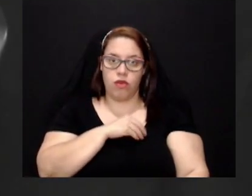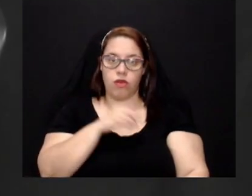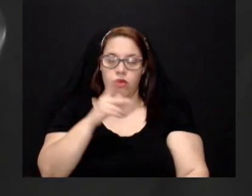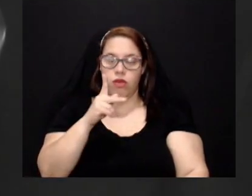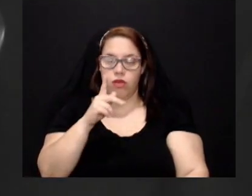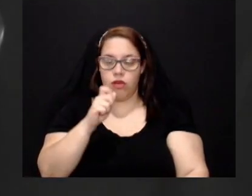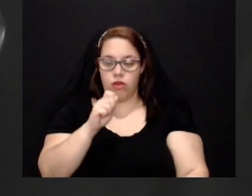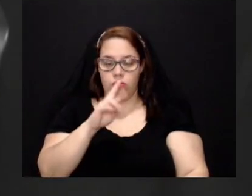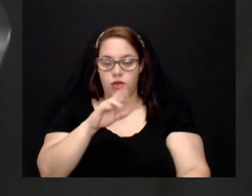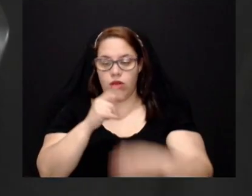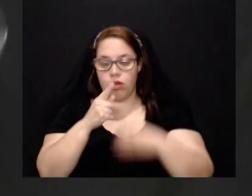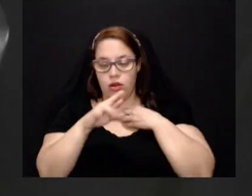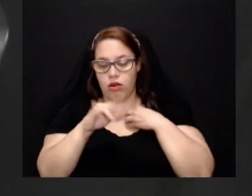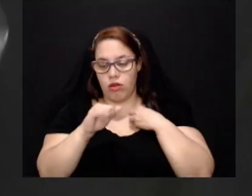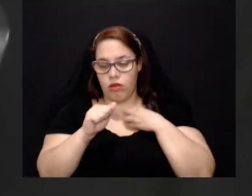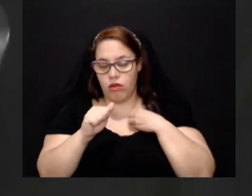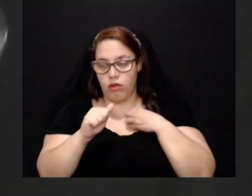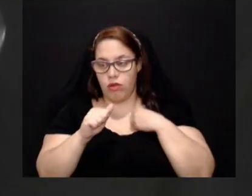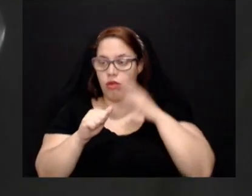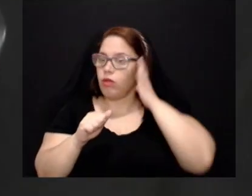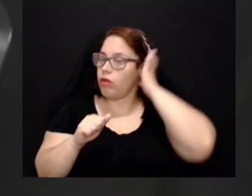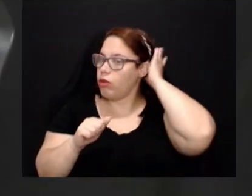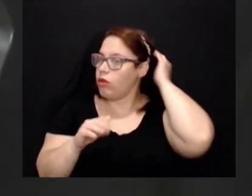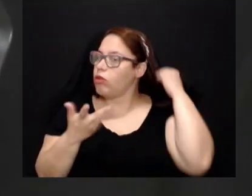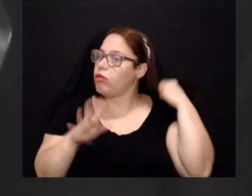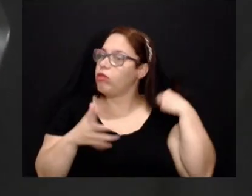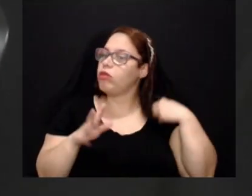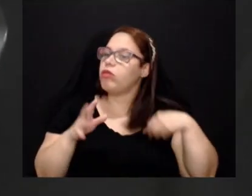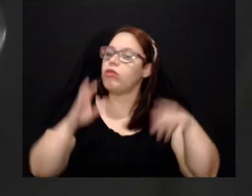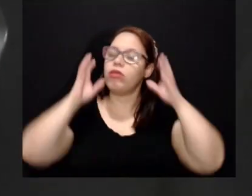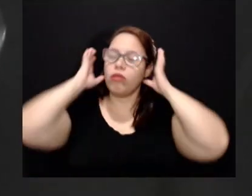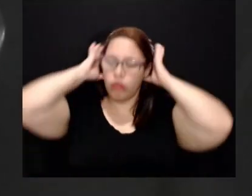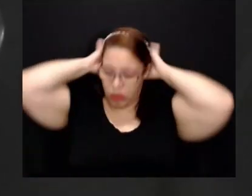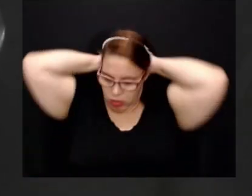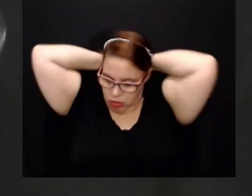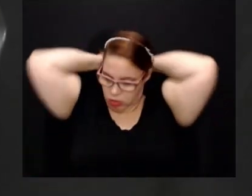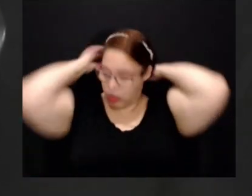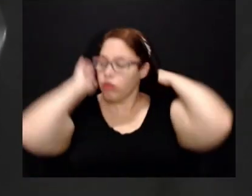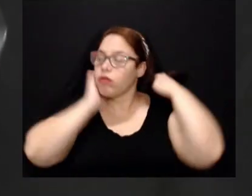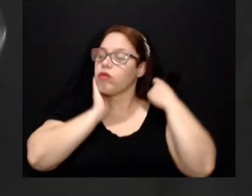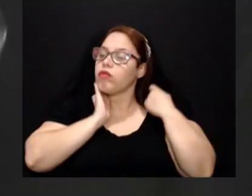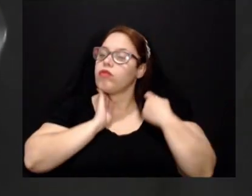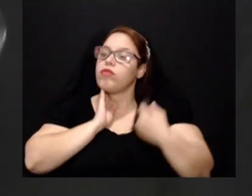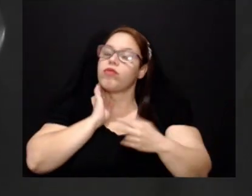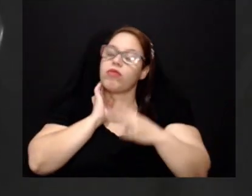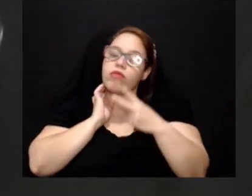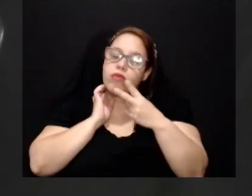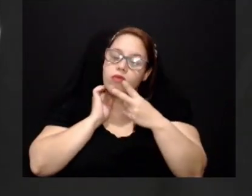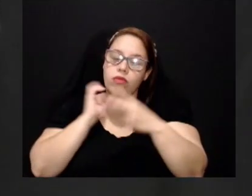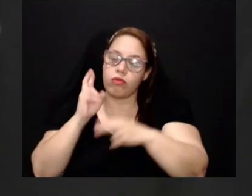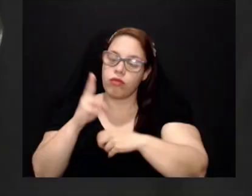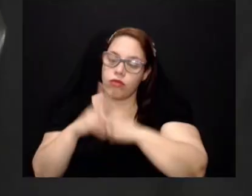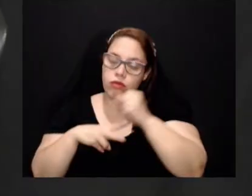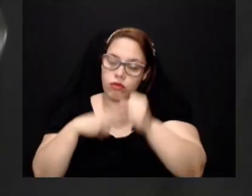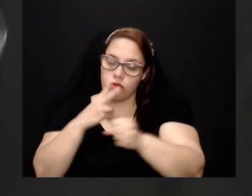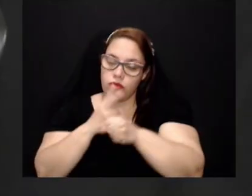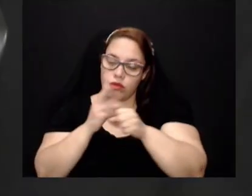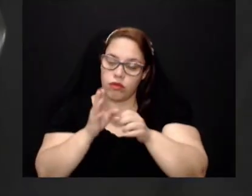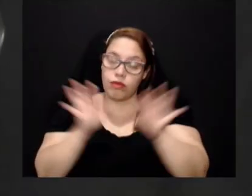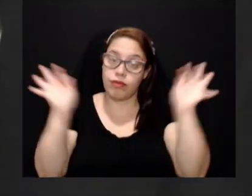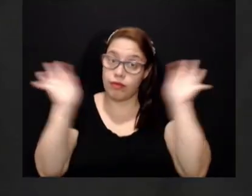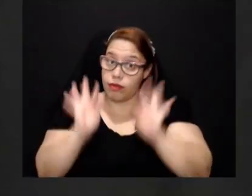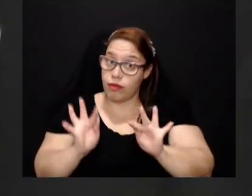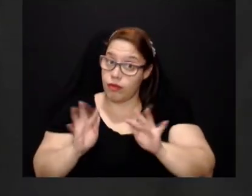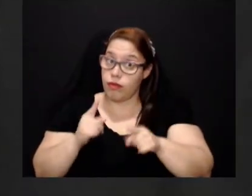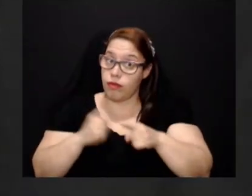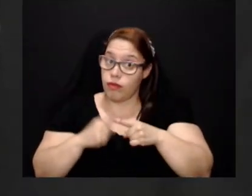patrulheira por cerca de 2 anos. Aí, quando o Cefam me chama, fico toda feliz, porque eu vou